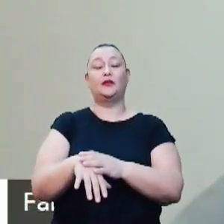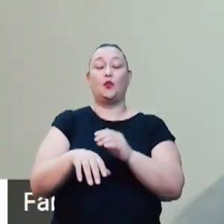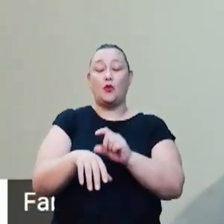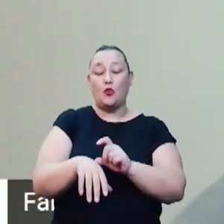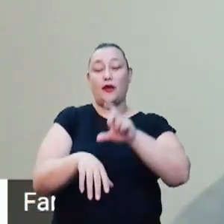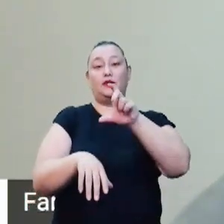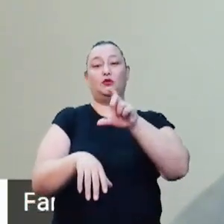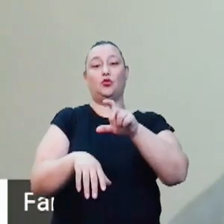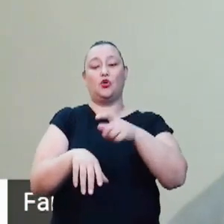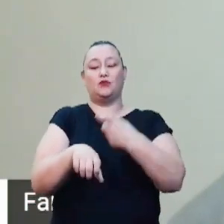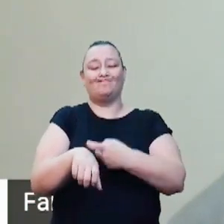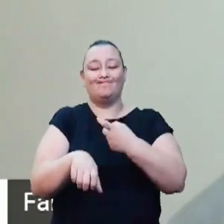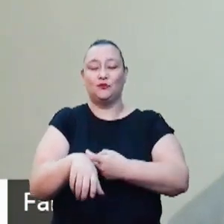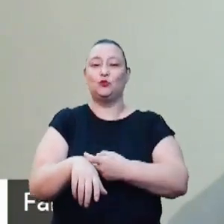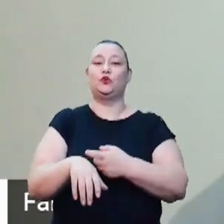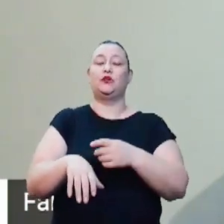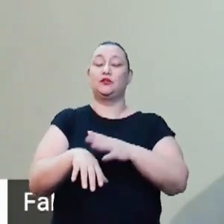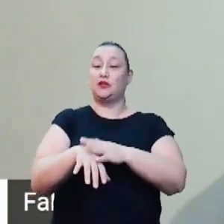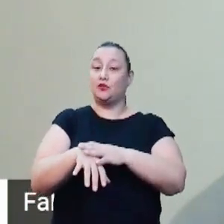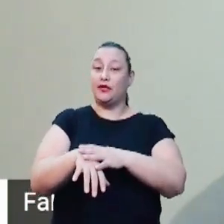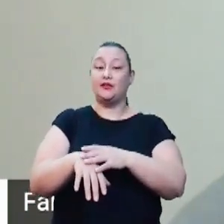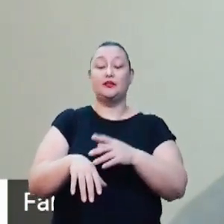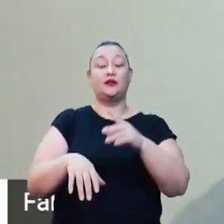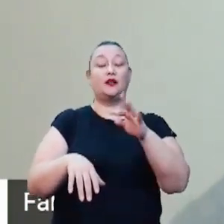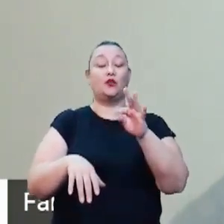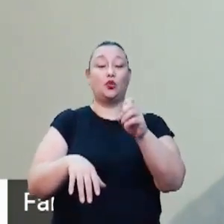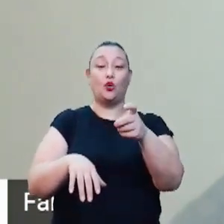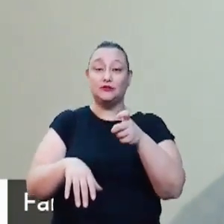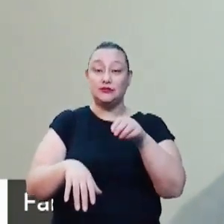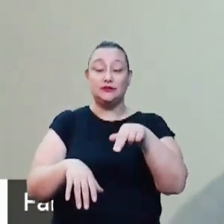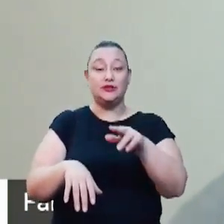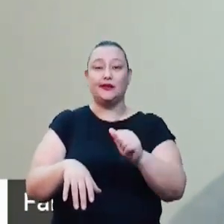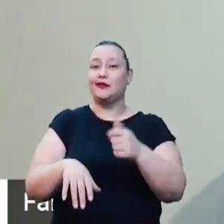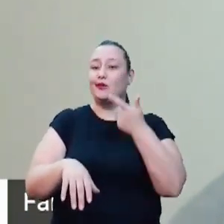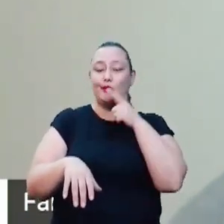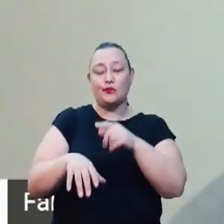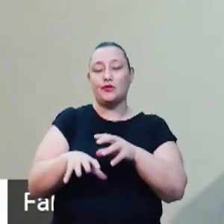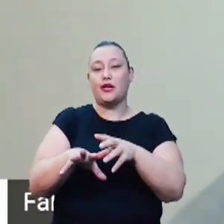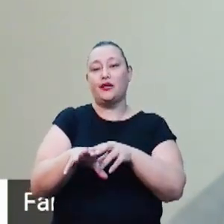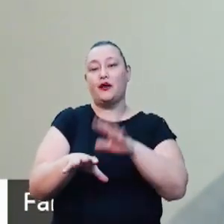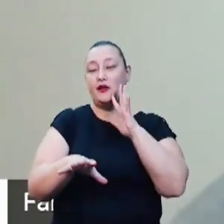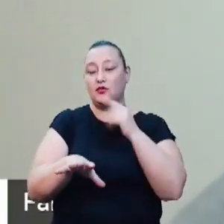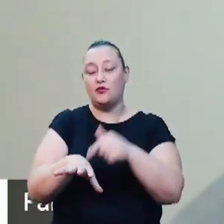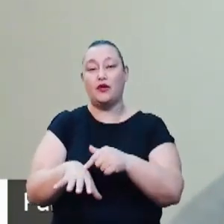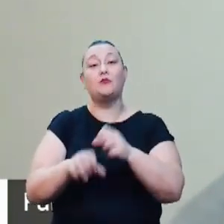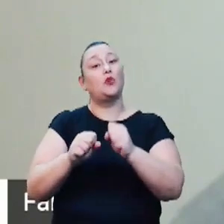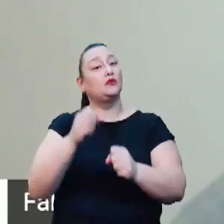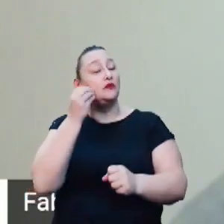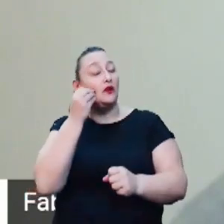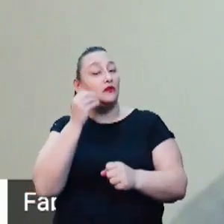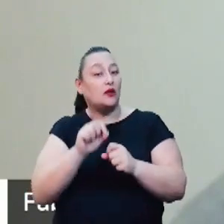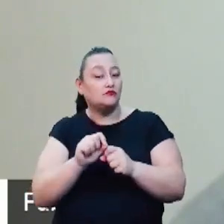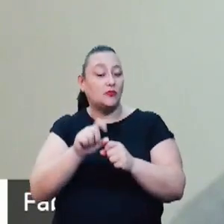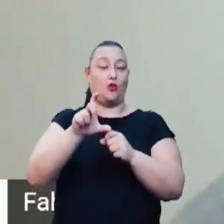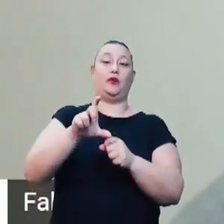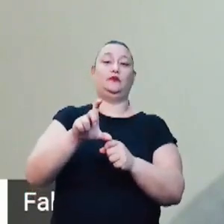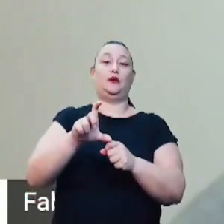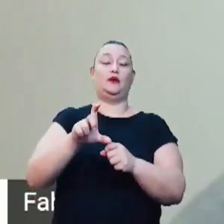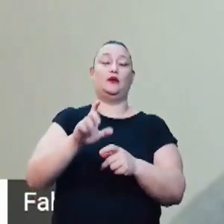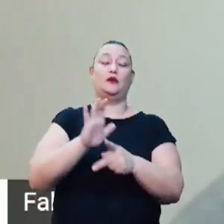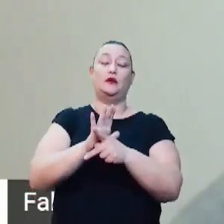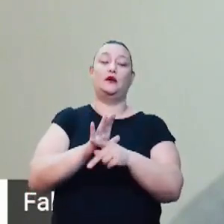aquela espasticidade e a toxina não está contendo. Aí o que a gente pode fazer nesse caso? Pode tentar aumentar a dose, né,